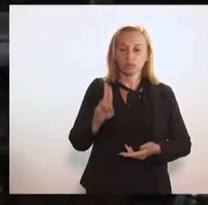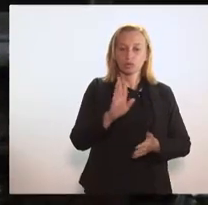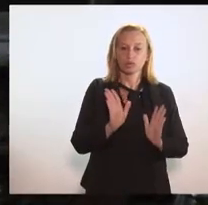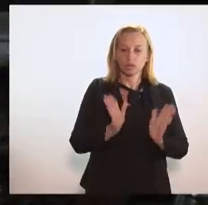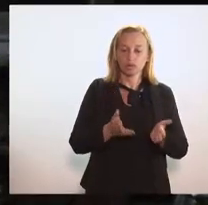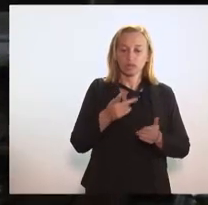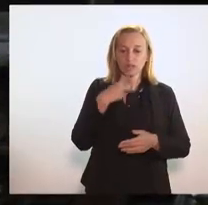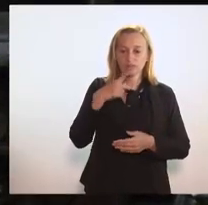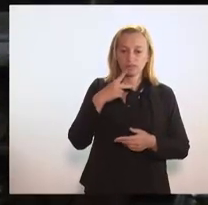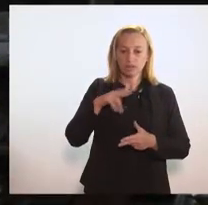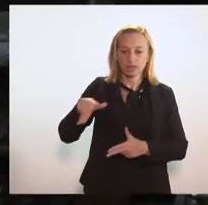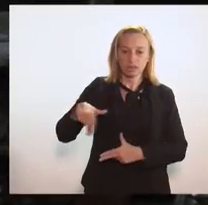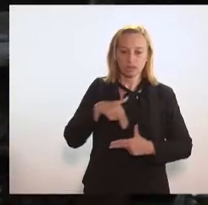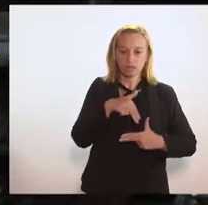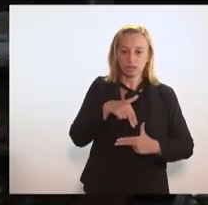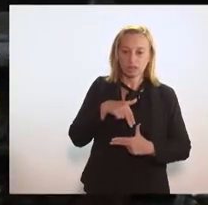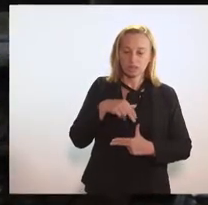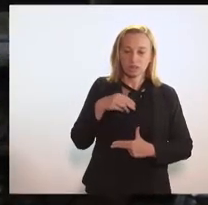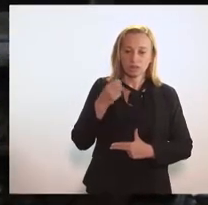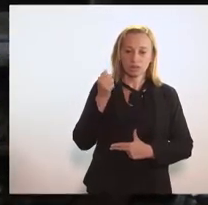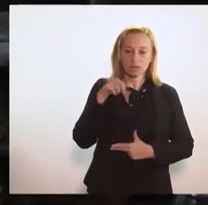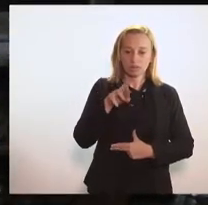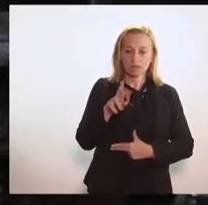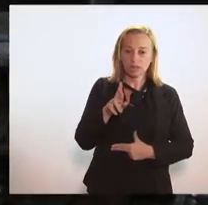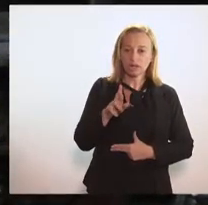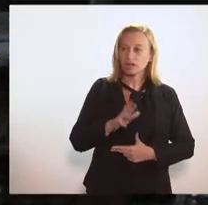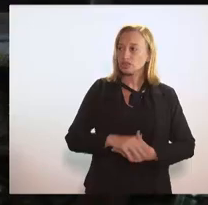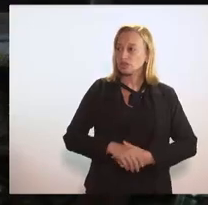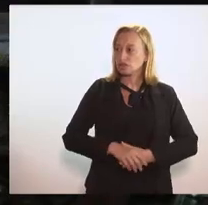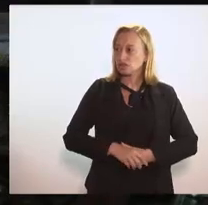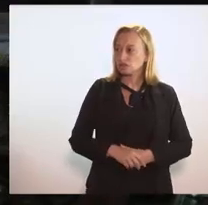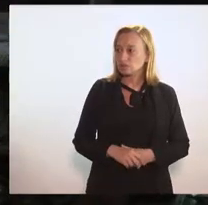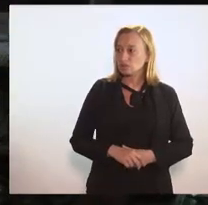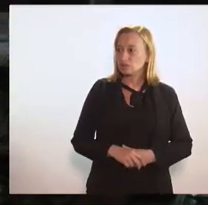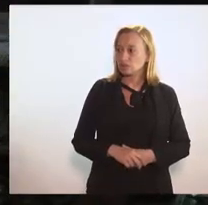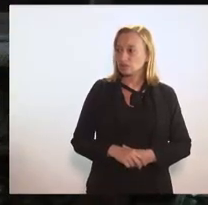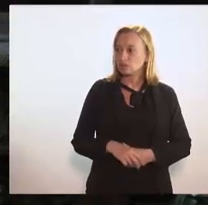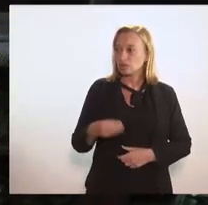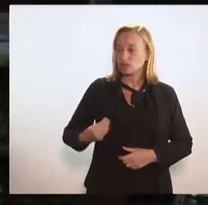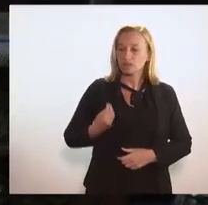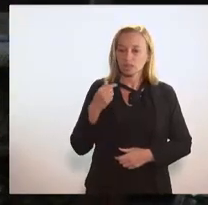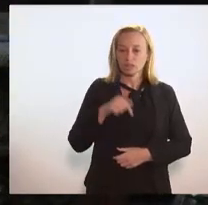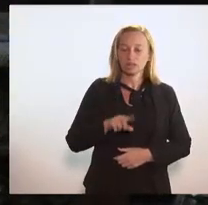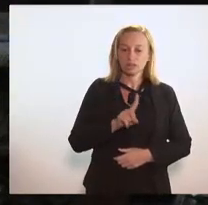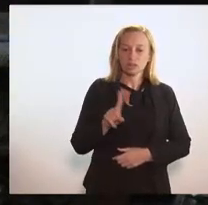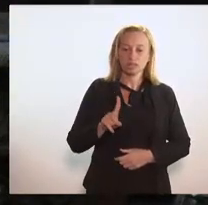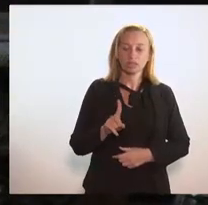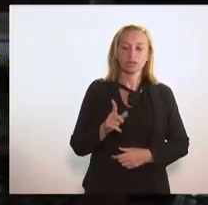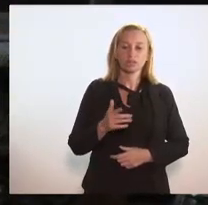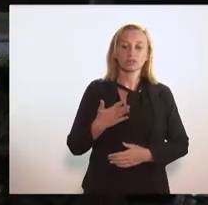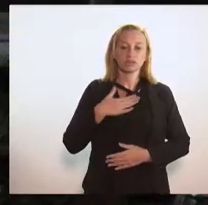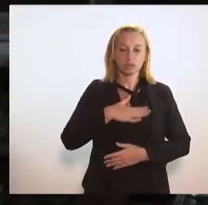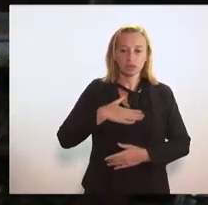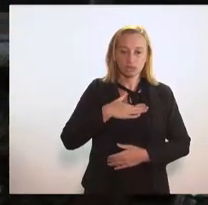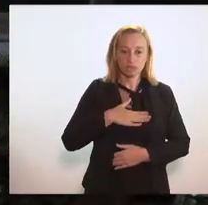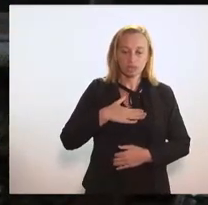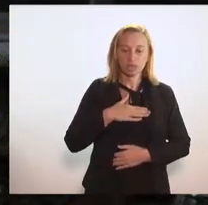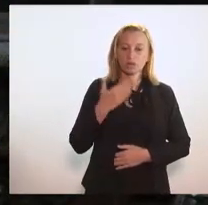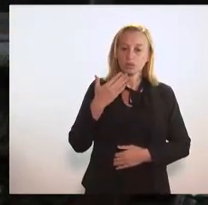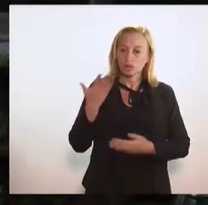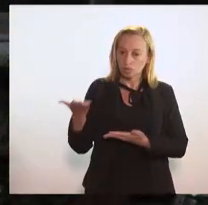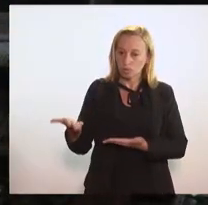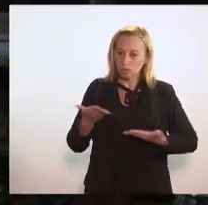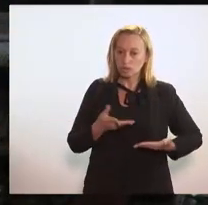palavra o deputado rosenverg Reis tá bom não estando presente eu gostaria de